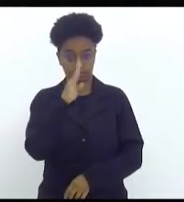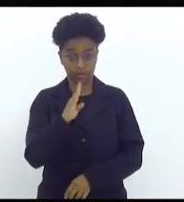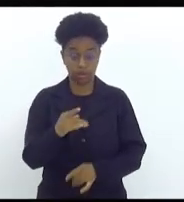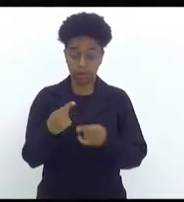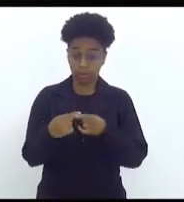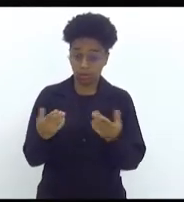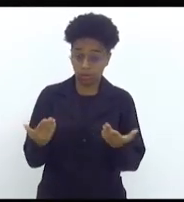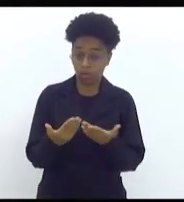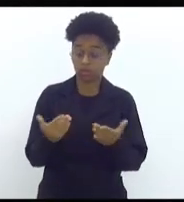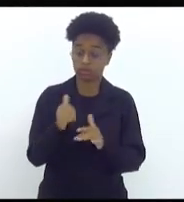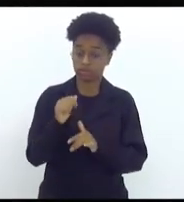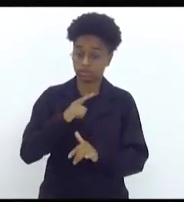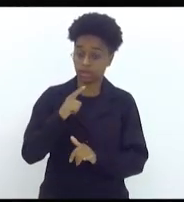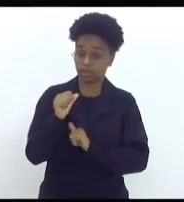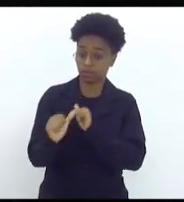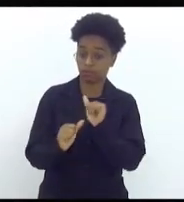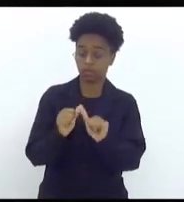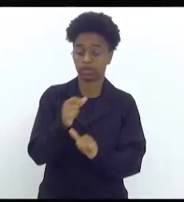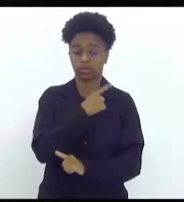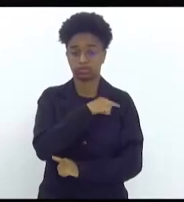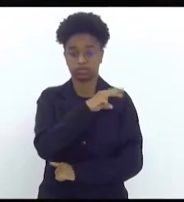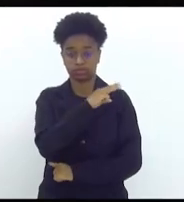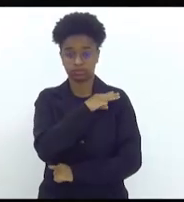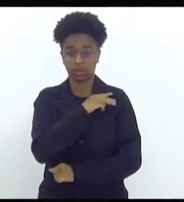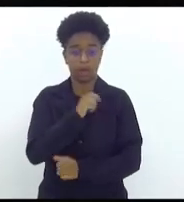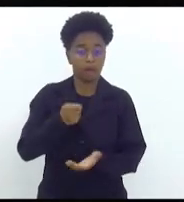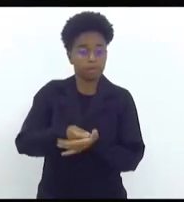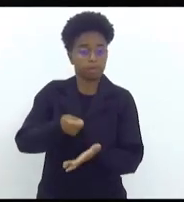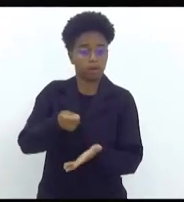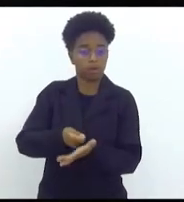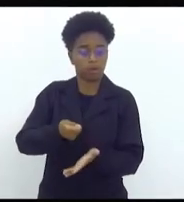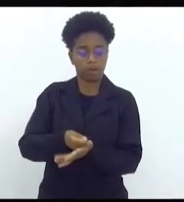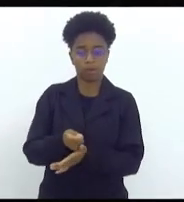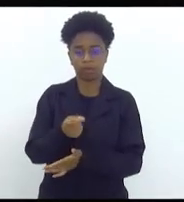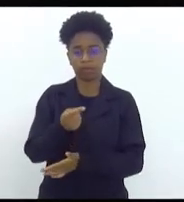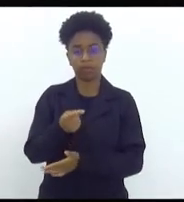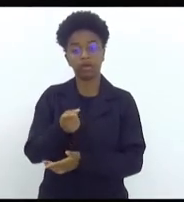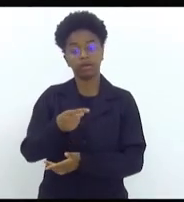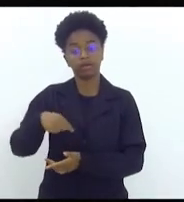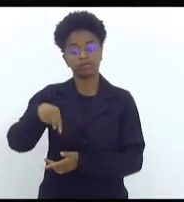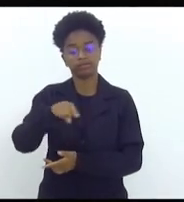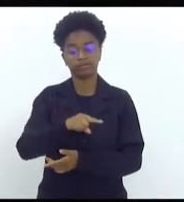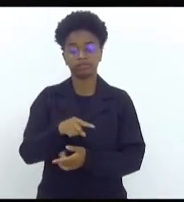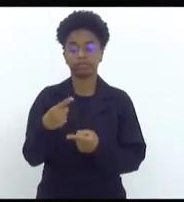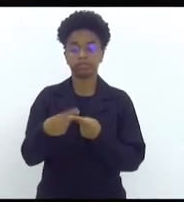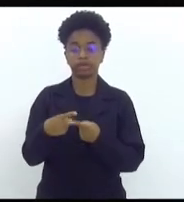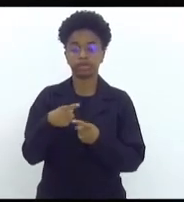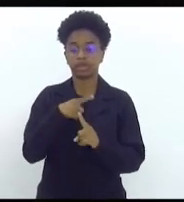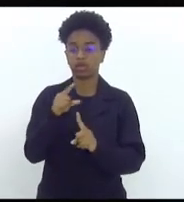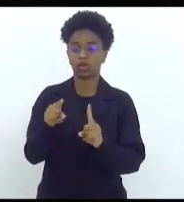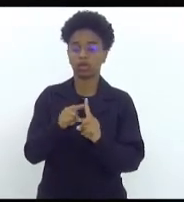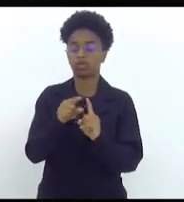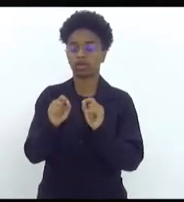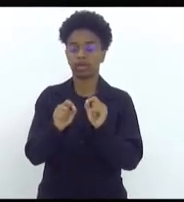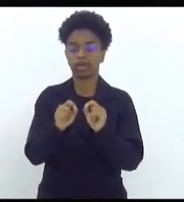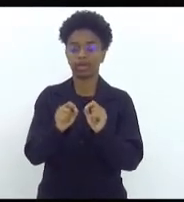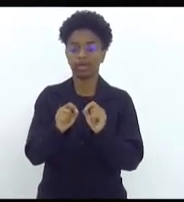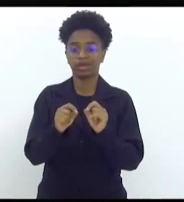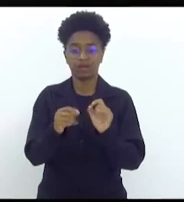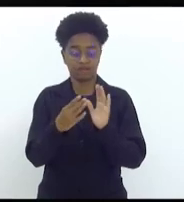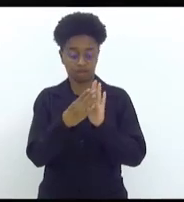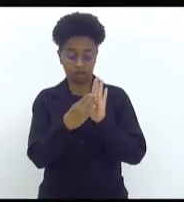temos uma reforma do ensino médio sendo empurrada guela baixo que pretende trazer um Itinerante formativo